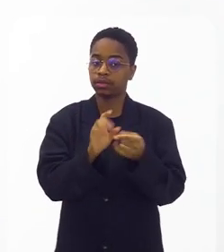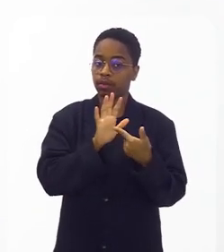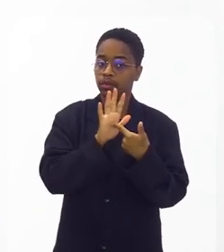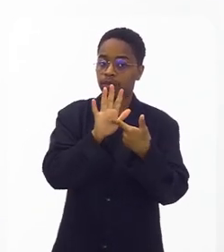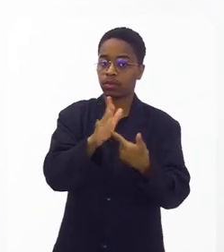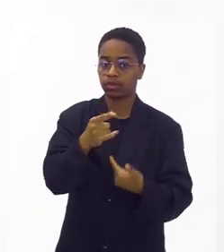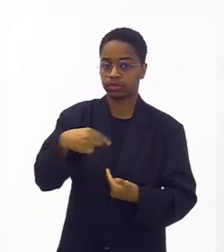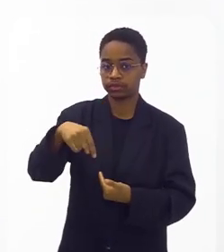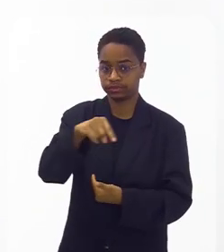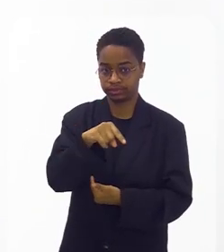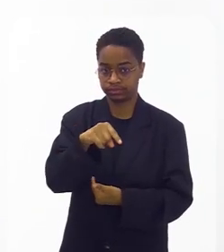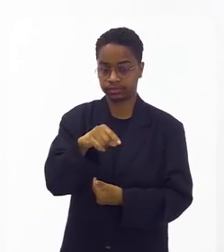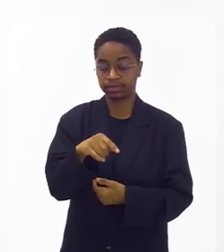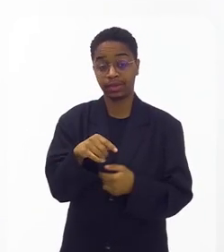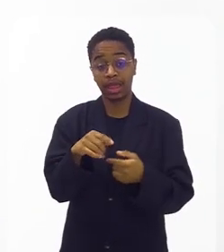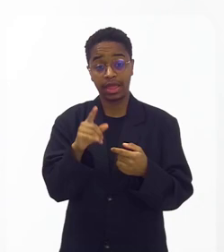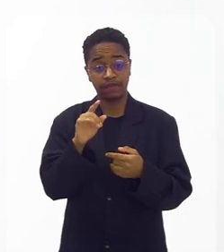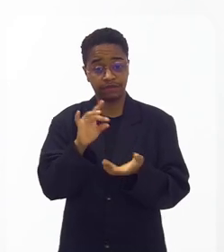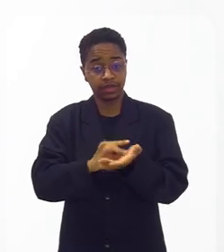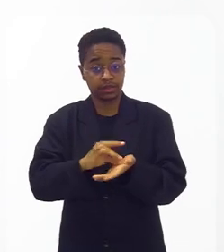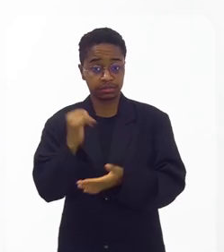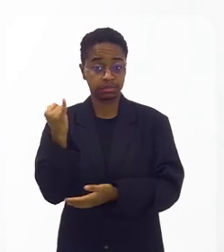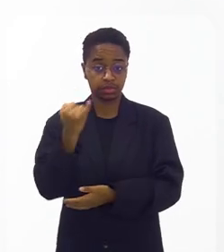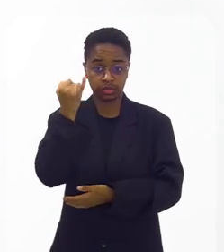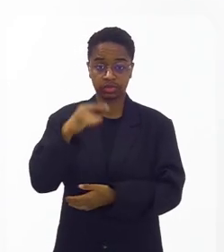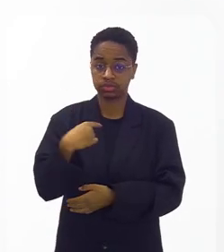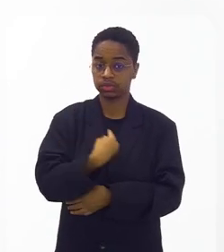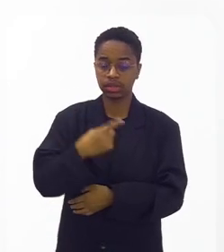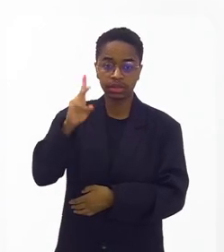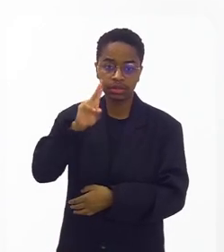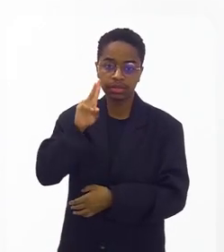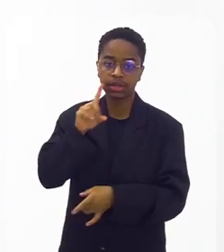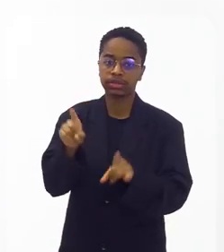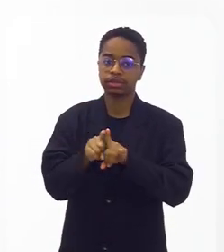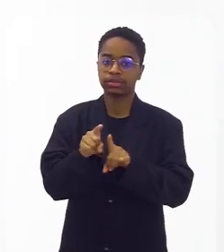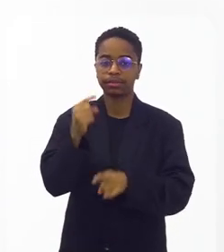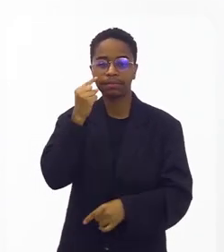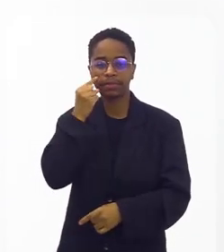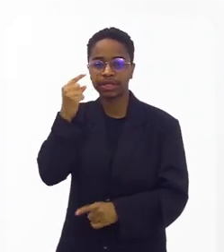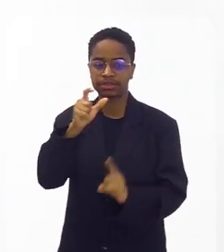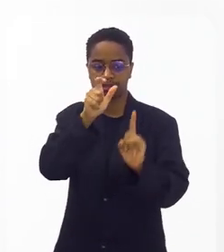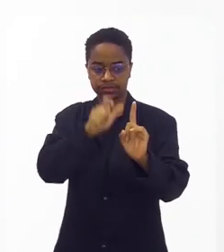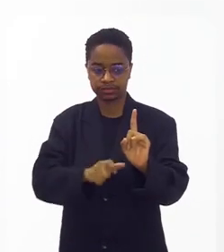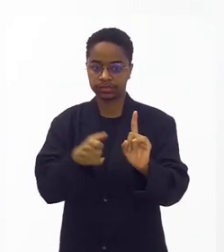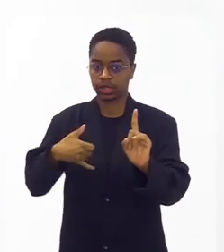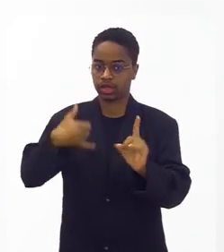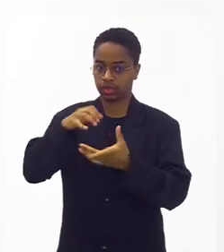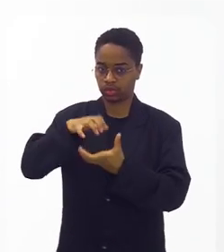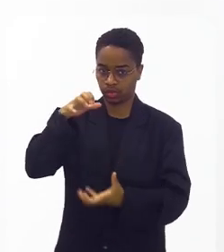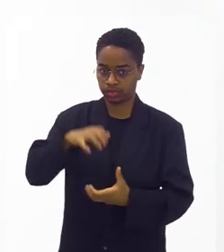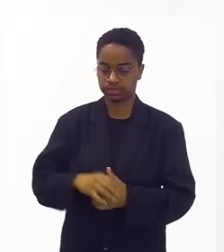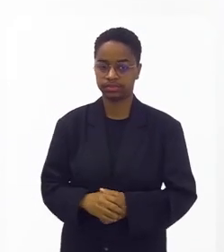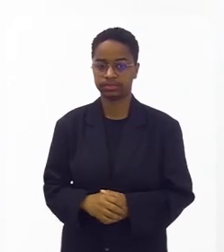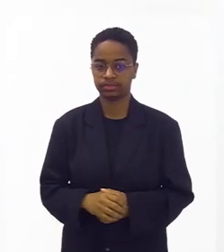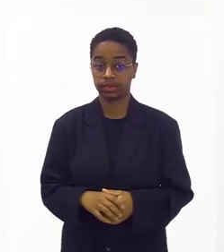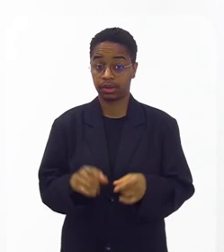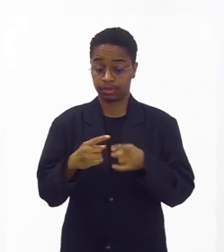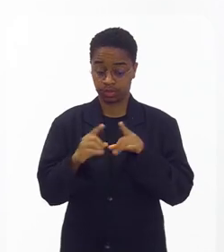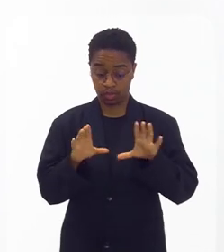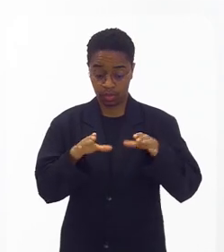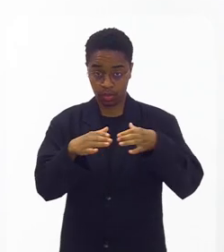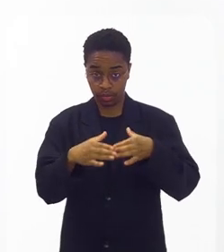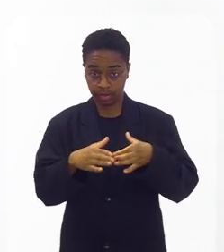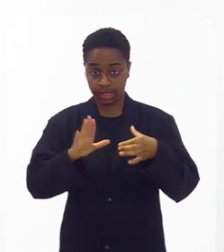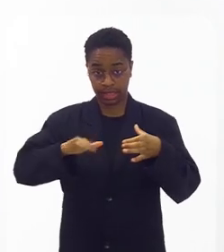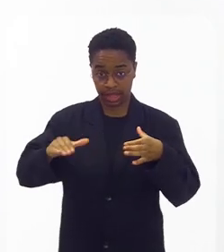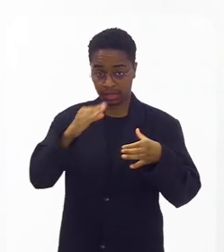para o programa, é importante a gente lembrar e pensar na pessoa idosa. A comissão da criança